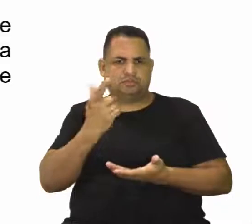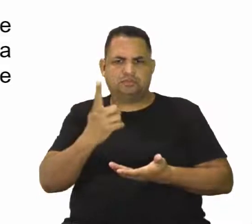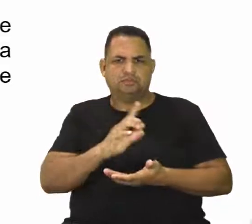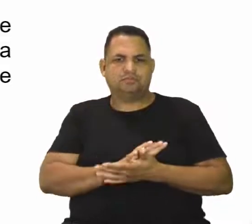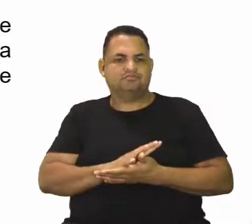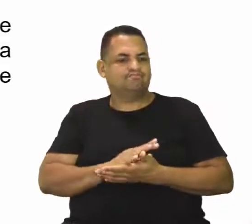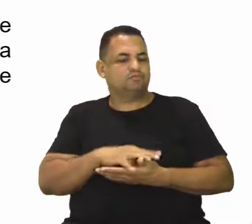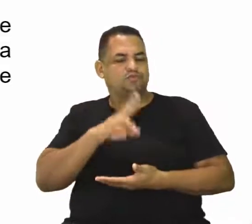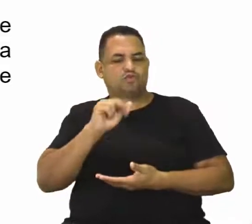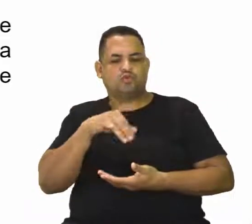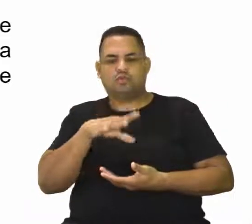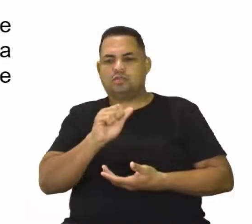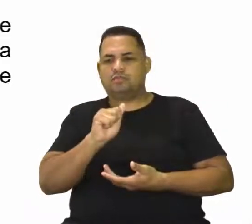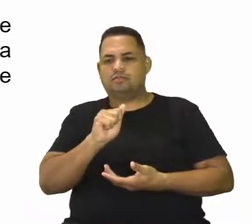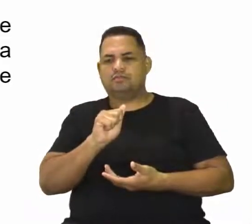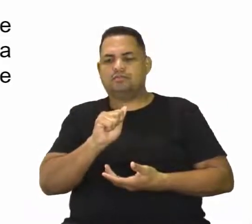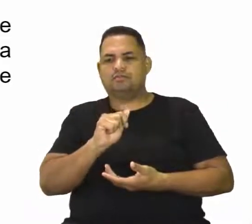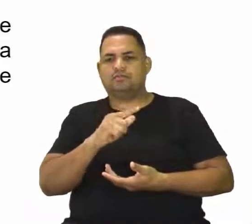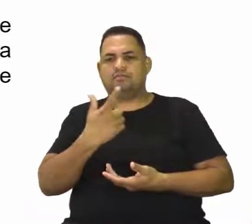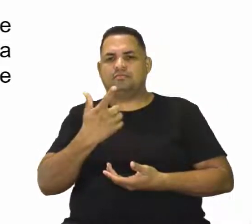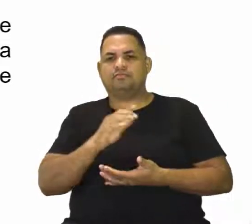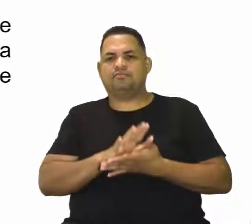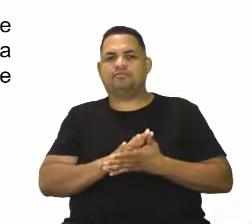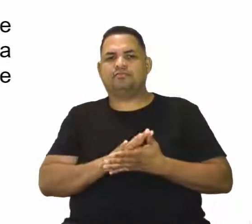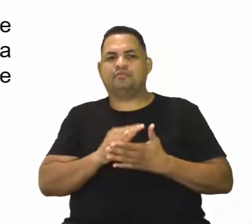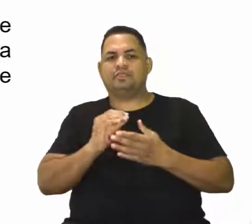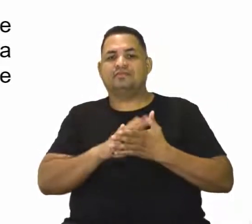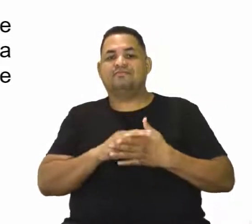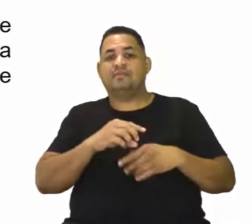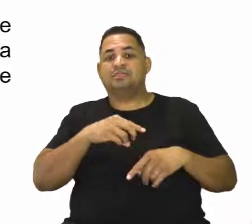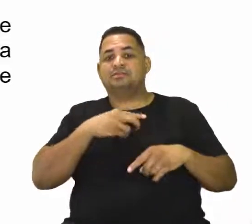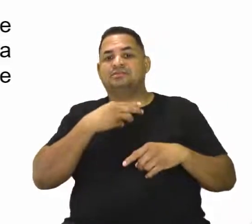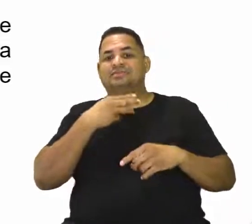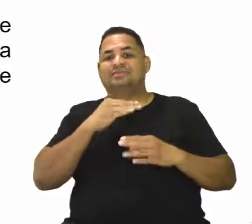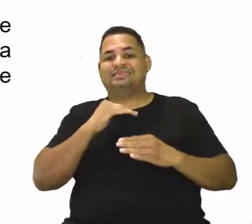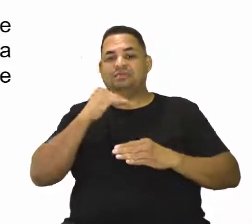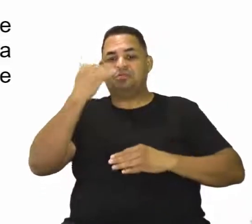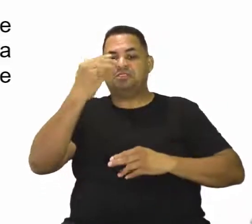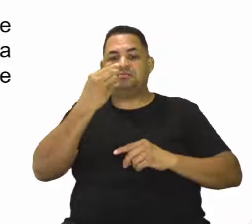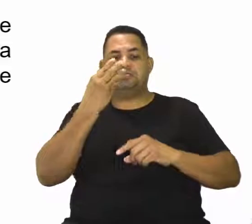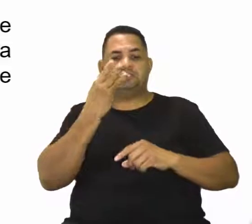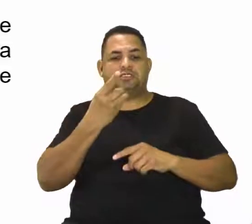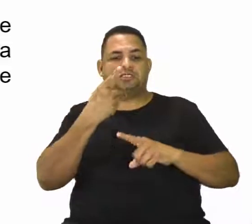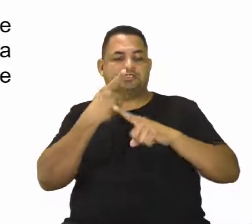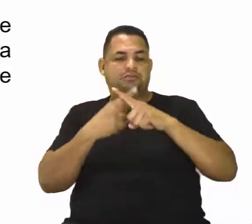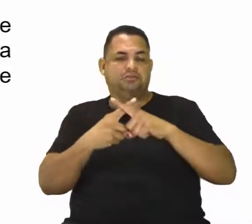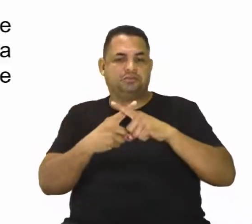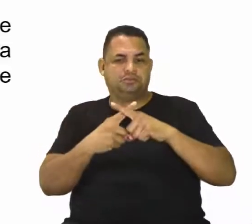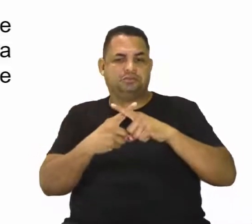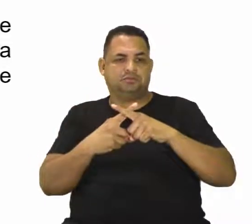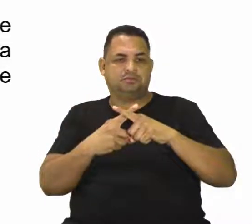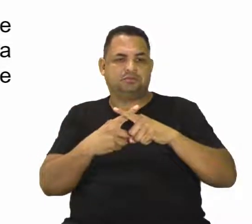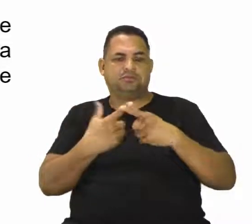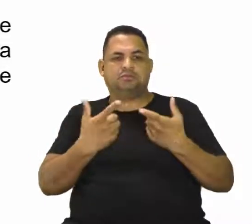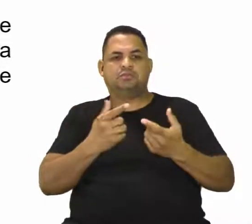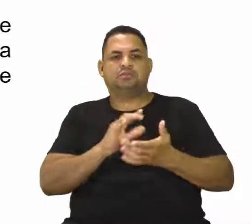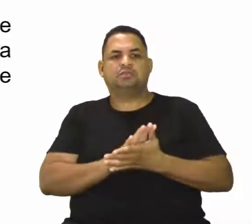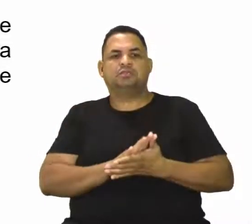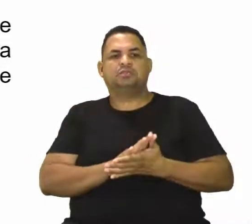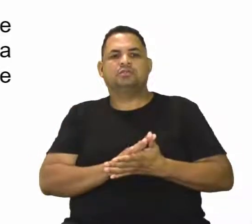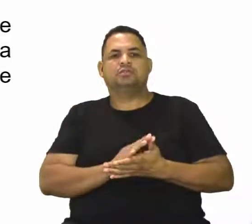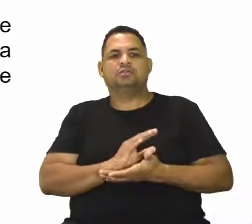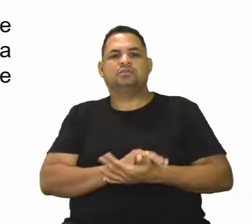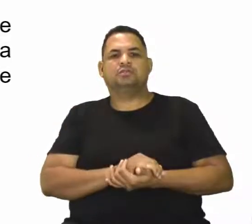diminuição jamais vai triplicar os gastos militares uma